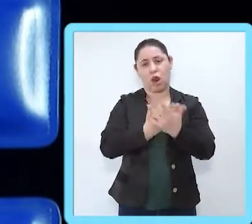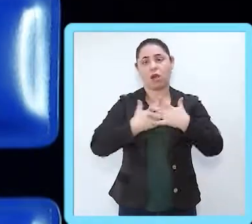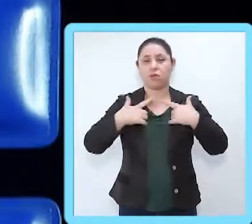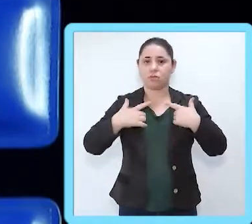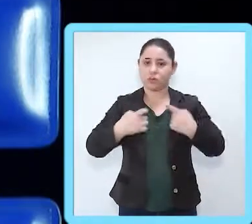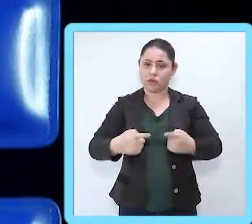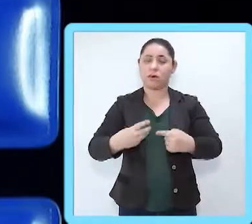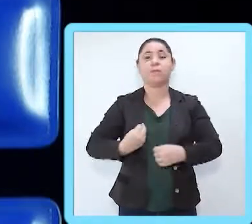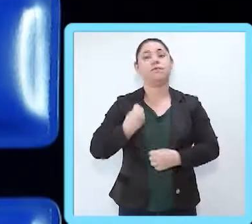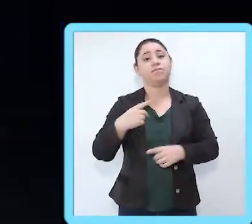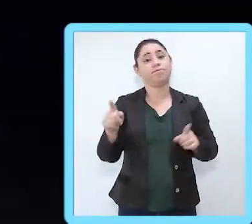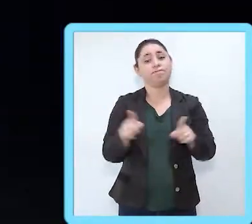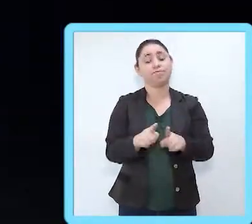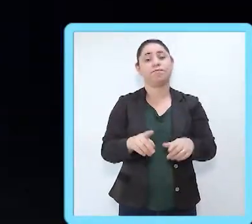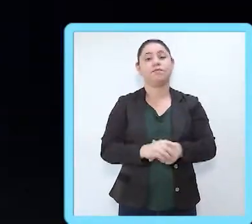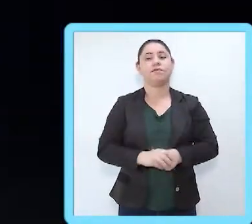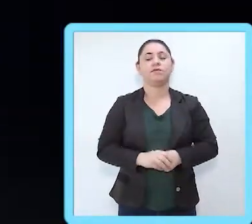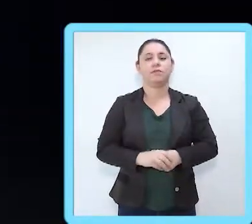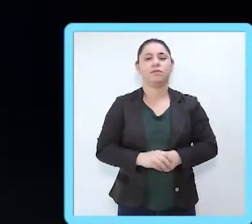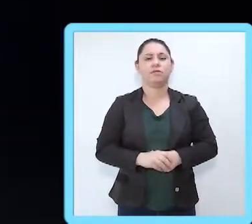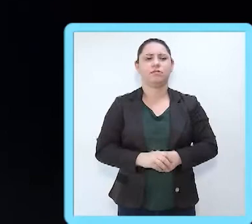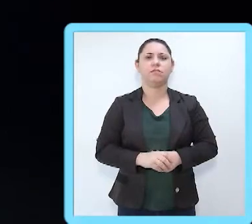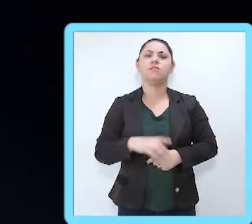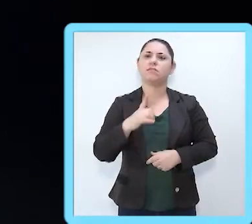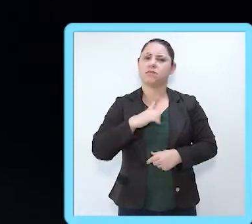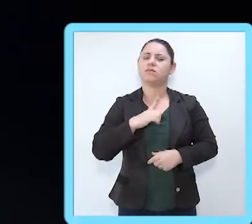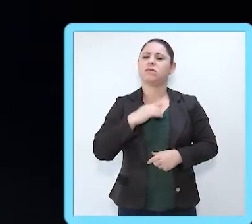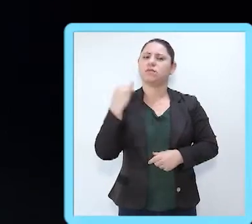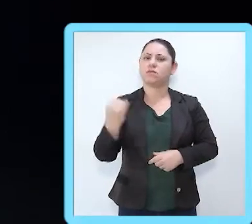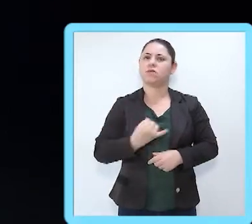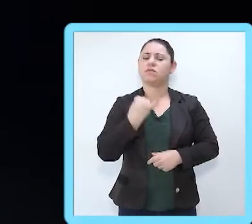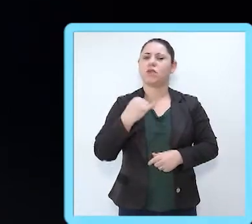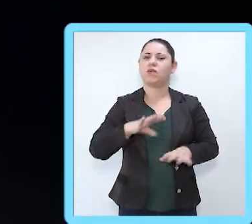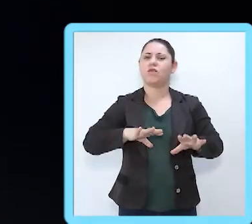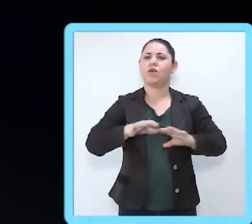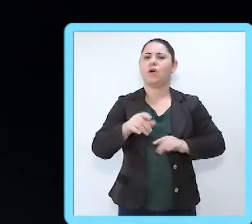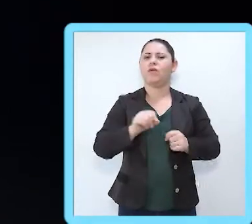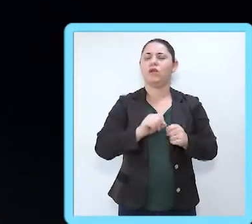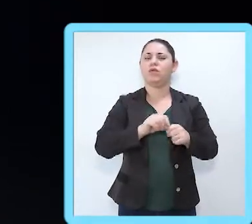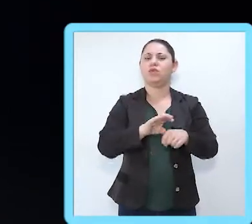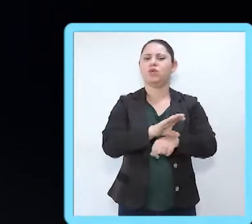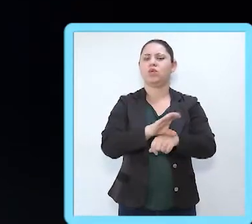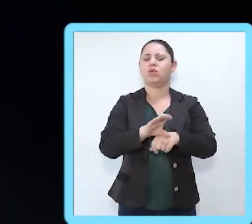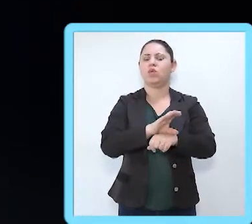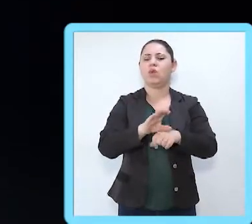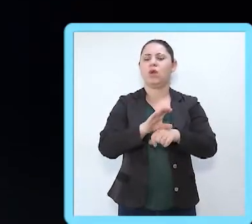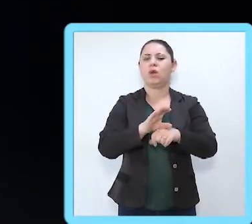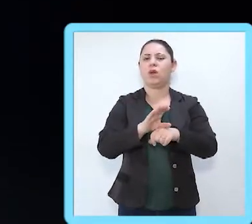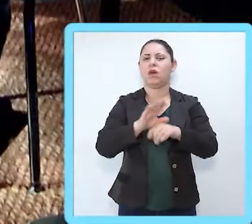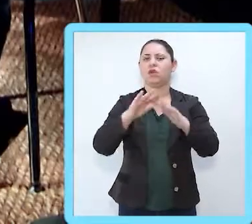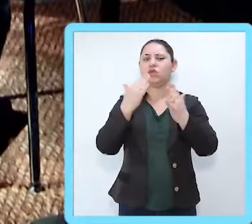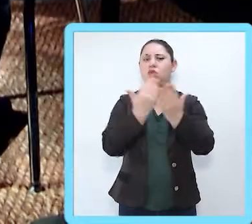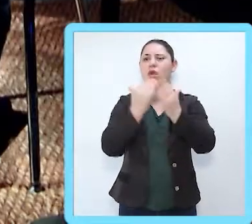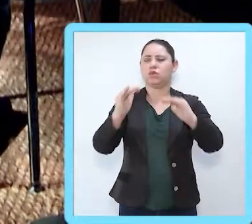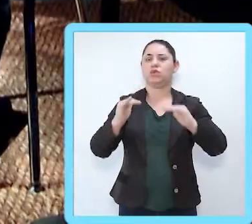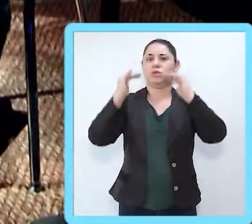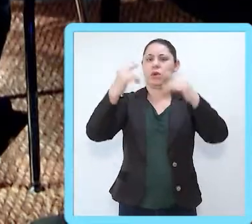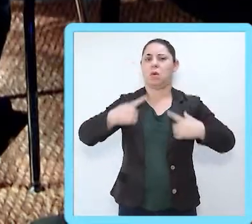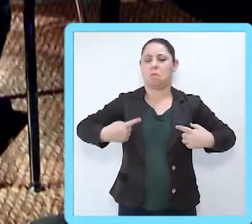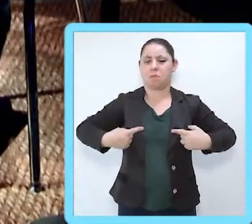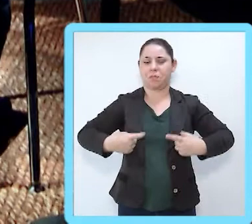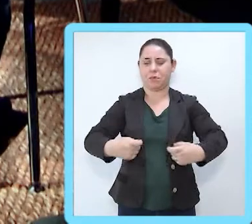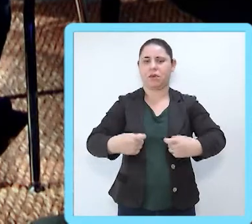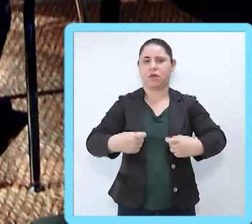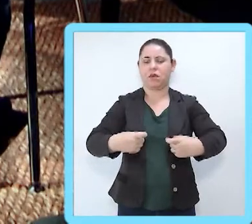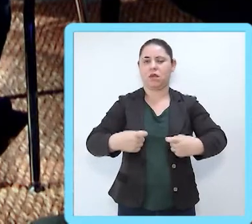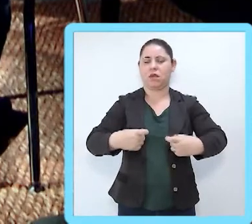né? E que eu participei também. Então, isso é também acho um ponto importante da tua formação. O senhor fez o curso na Escola Superior de Guerra. O senhor estava me dizendo que